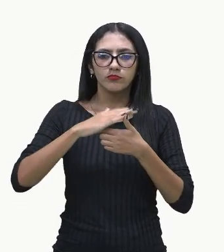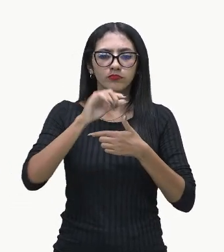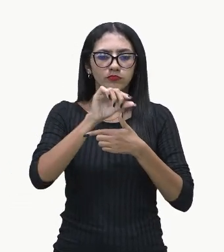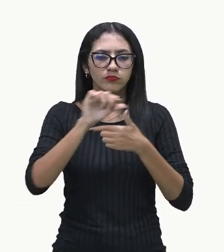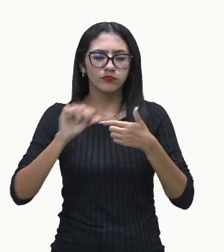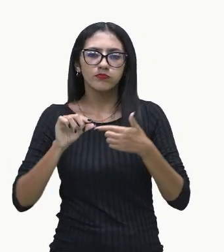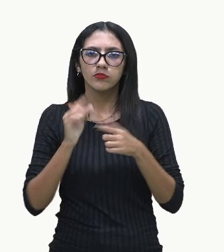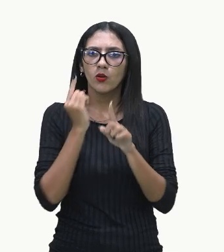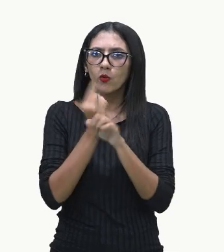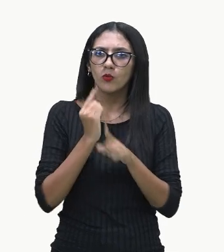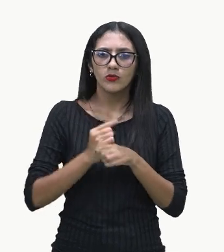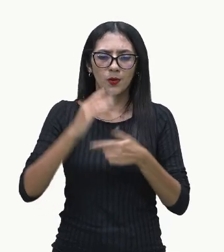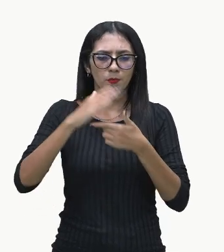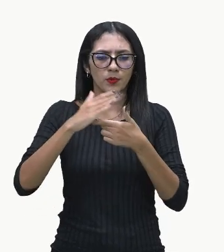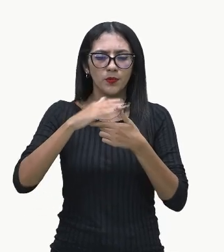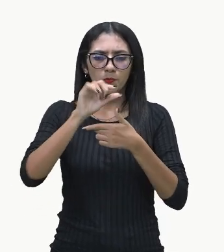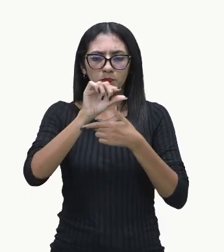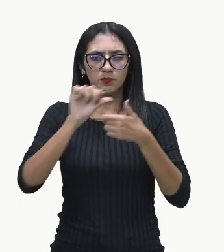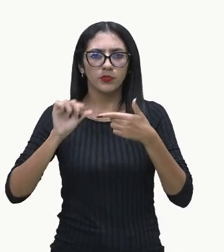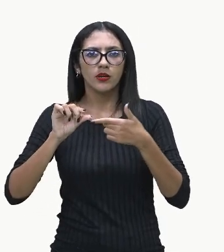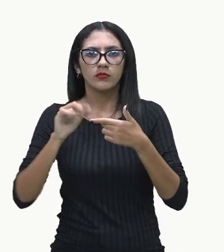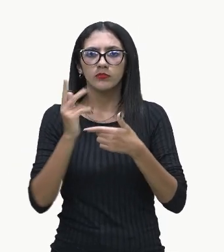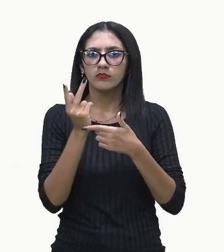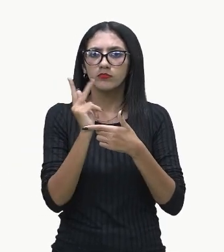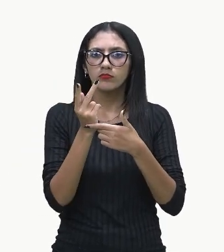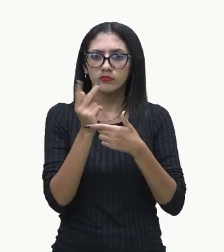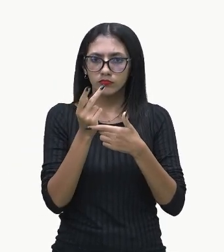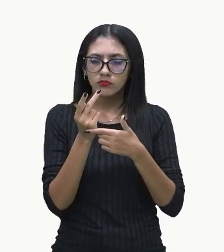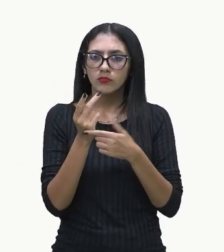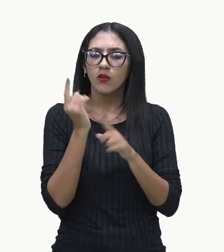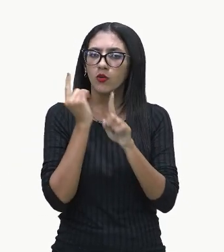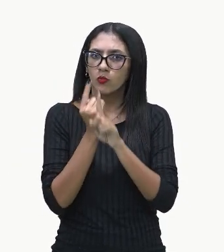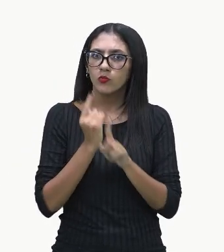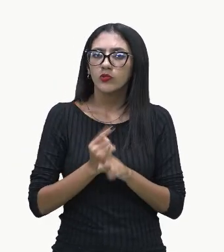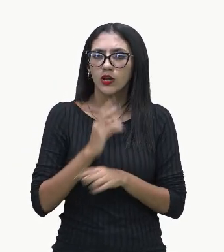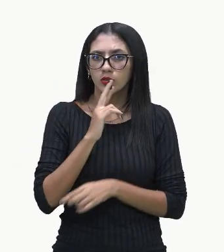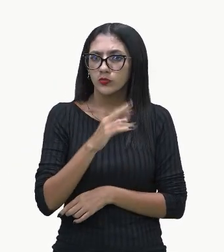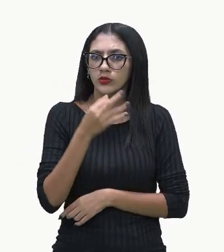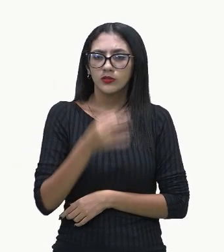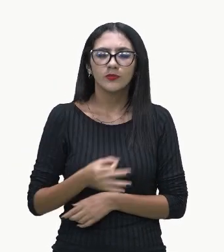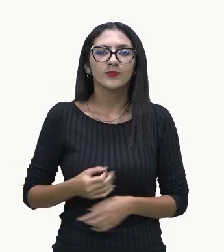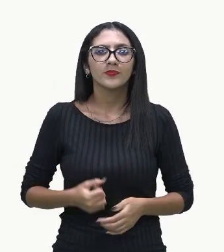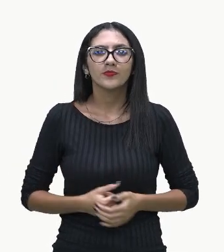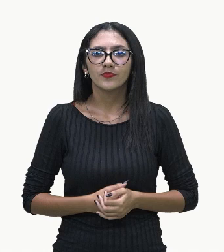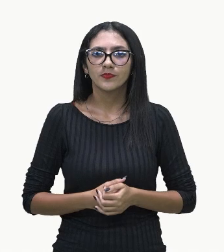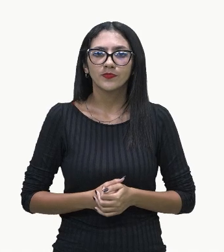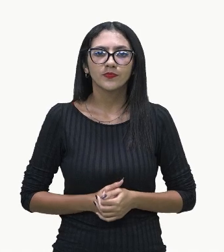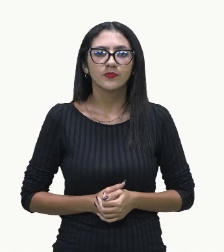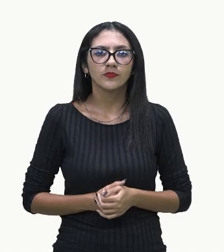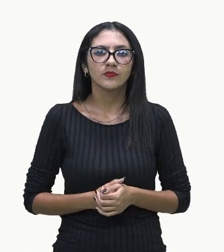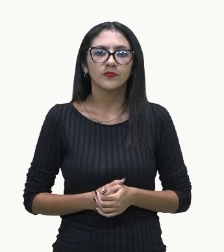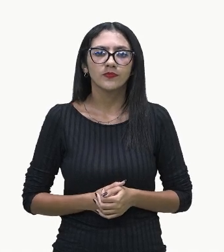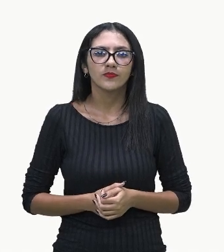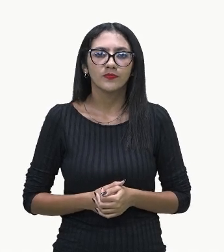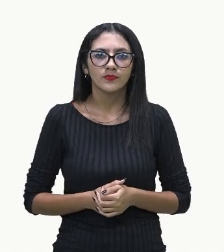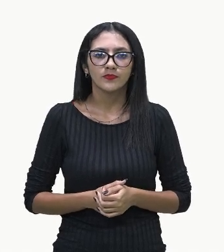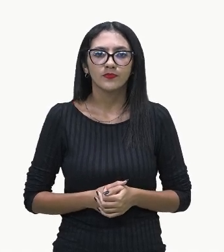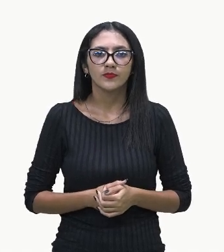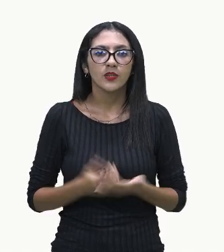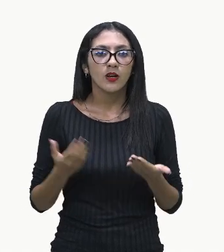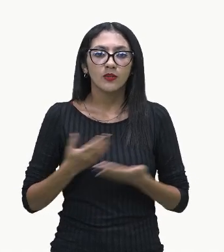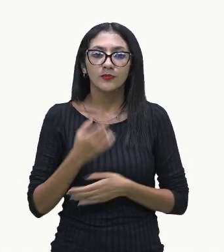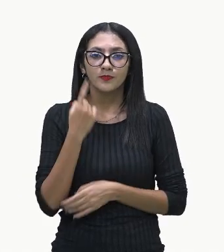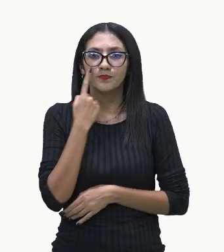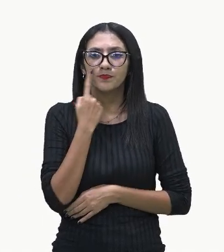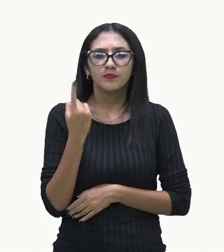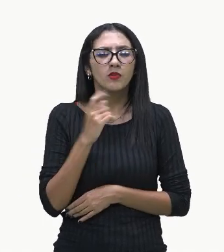altura, o resultado vai ser o produto dos catetos. Avançando aí para ver uma aplicação, não é,